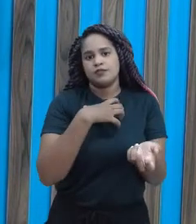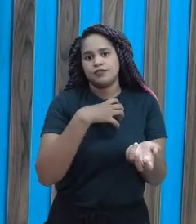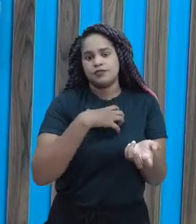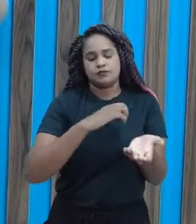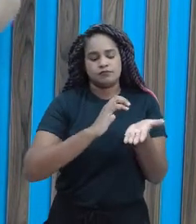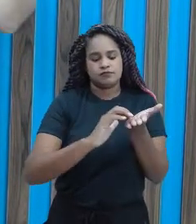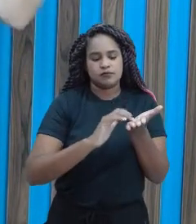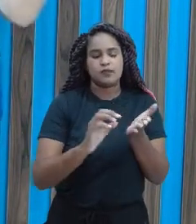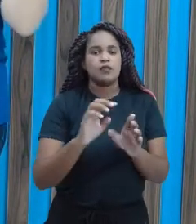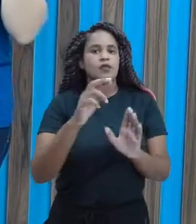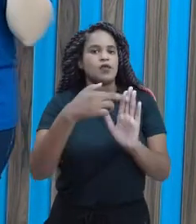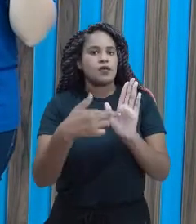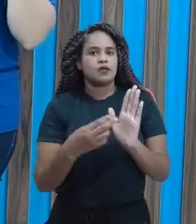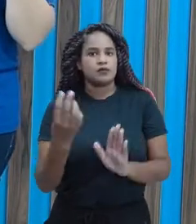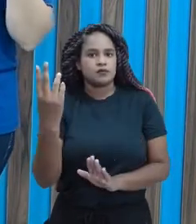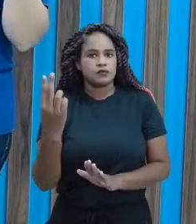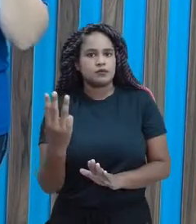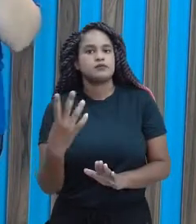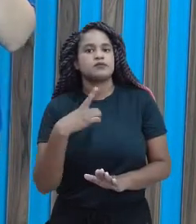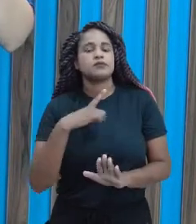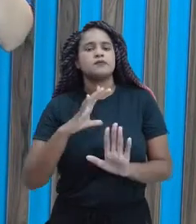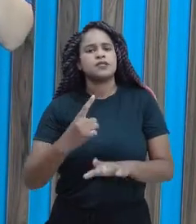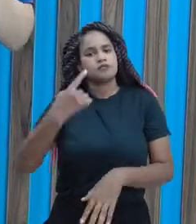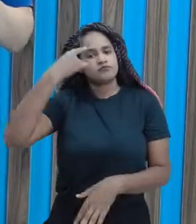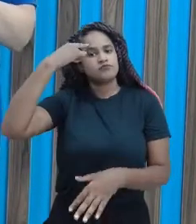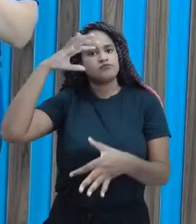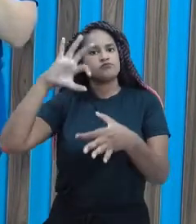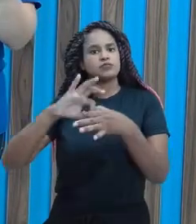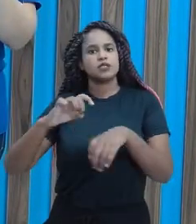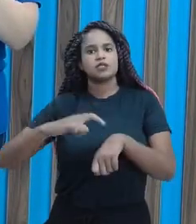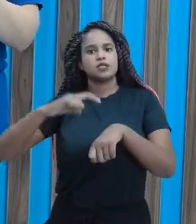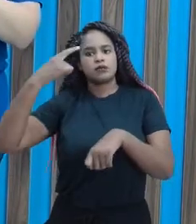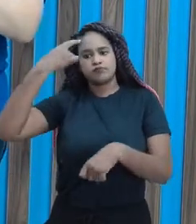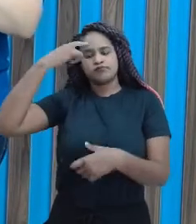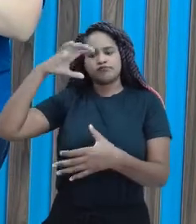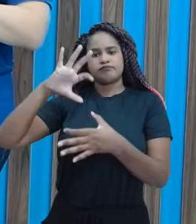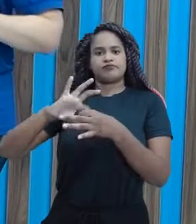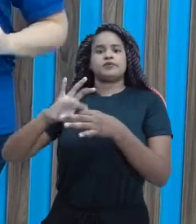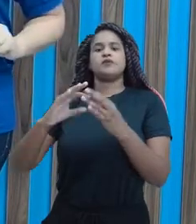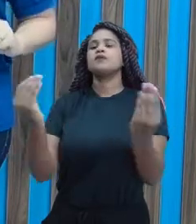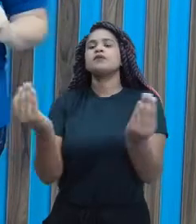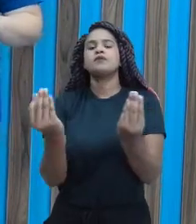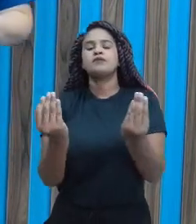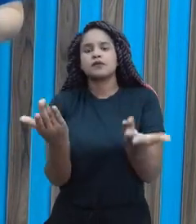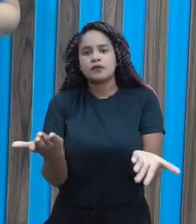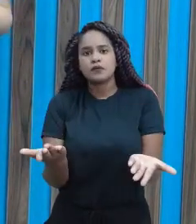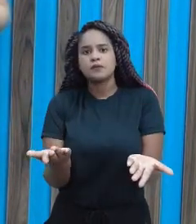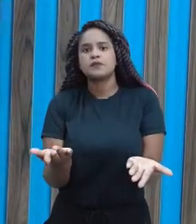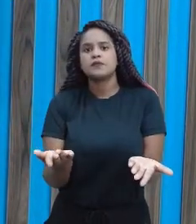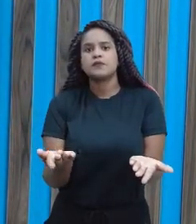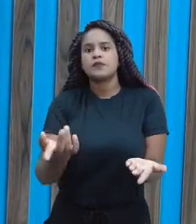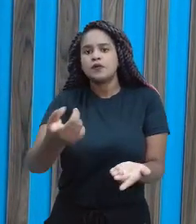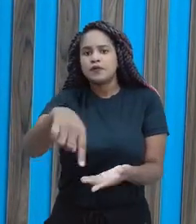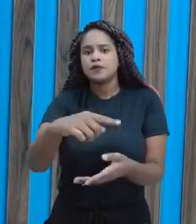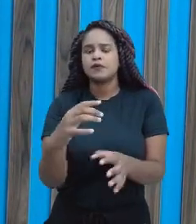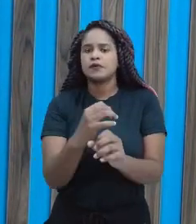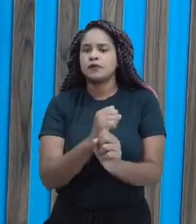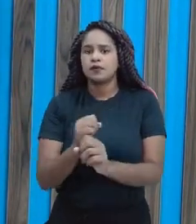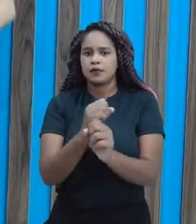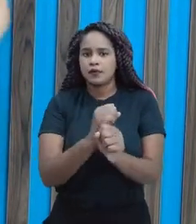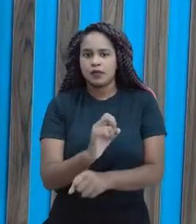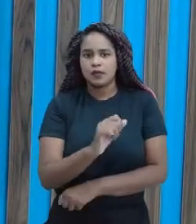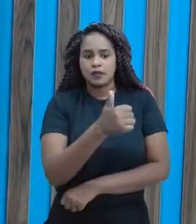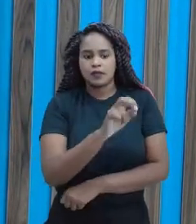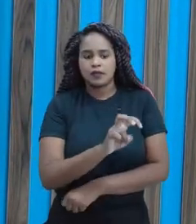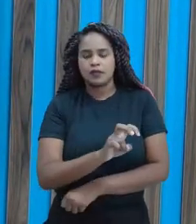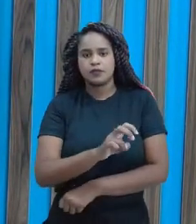regrinha de 3, mas de cabeça. De que maneira, fazendo aquelas partições que a gente fez agora há pouco, você conseguiu calcular